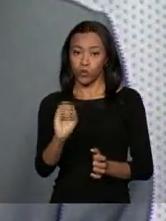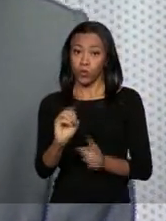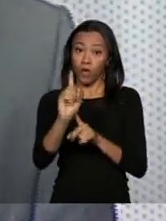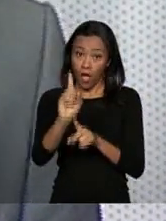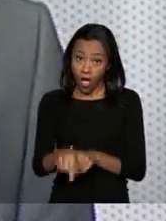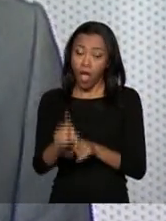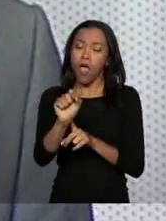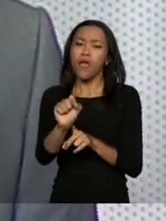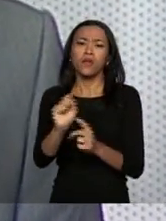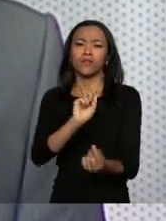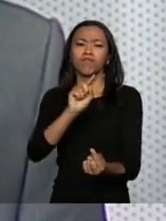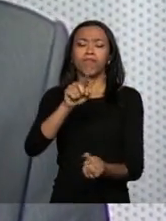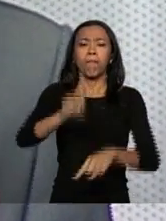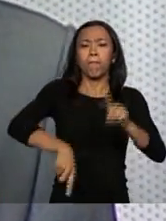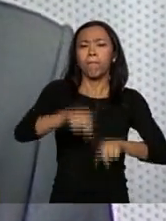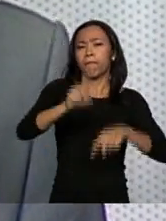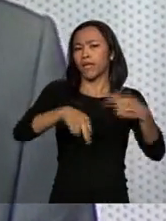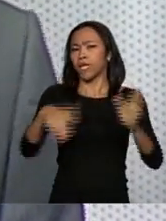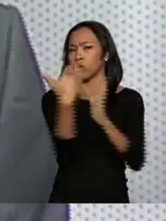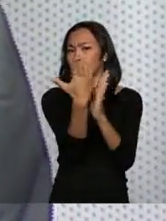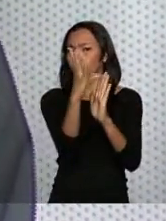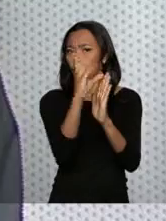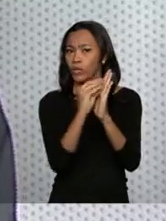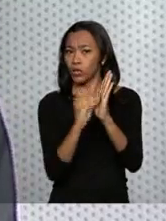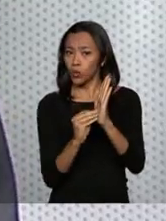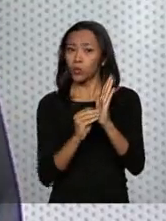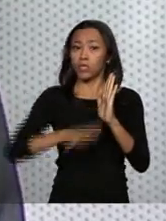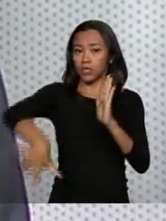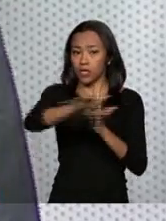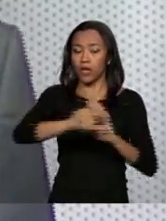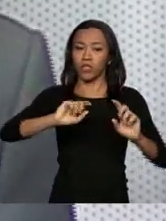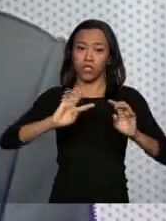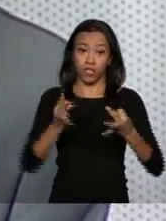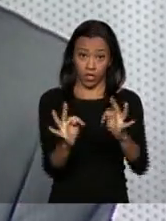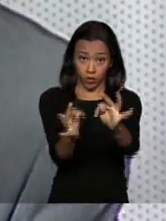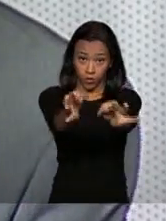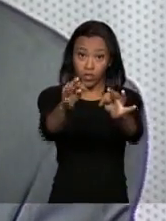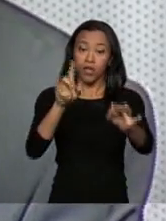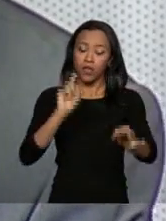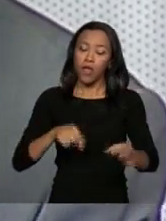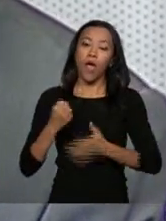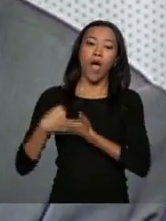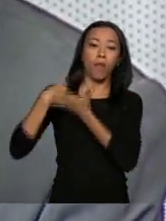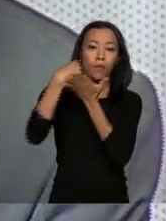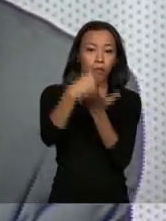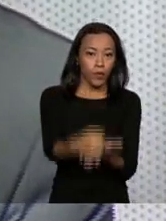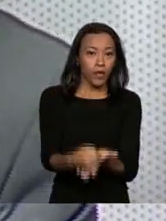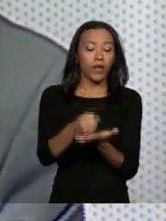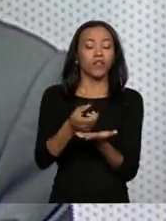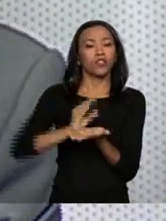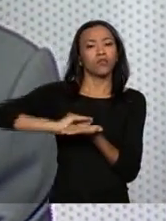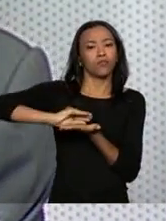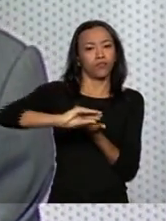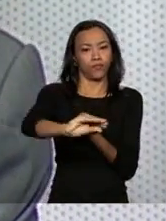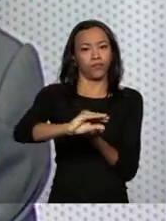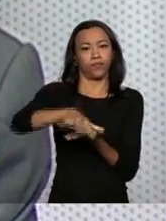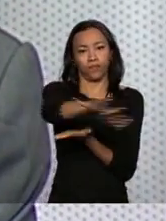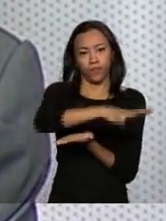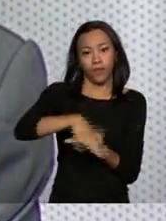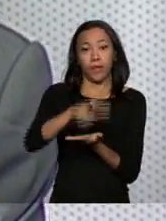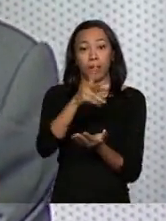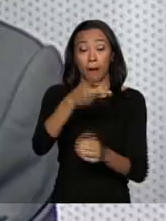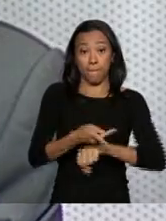de conteúdos digitais criativos e tem como objetivo apoiar por meio da concessão de recursos na modalidade